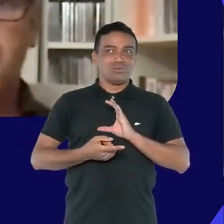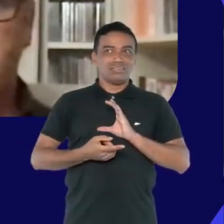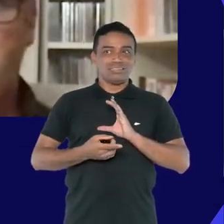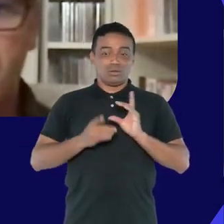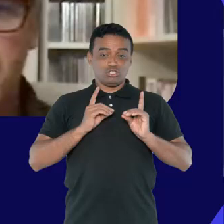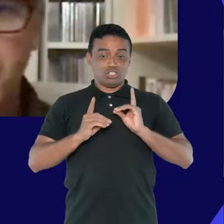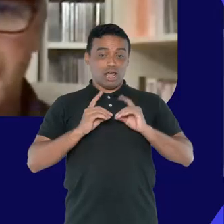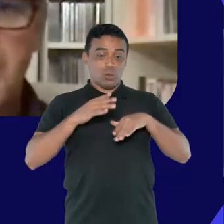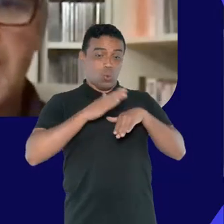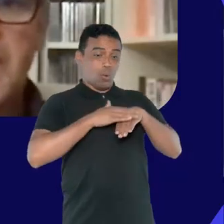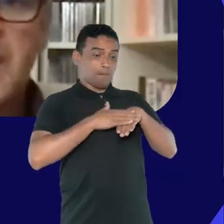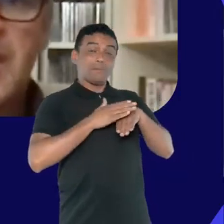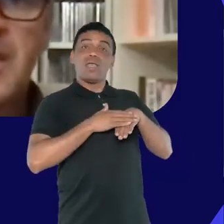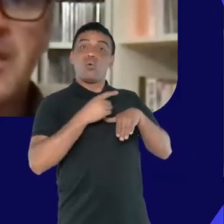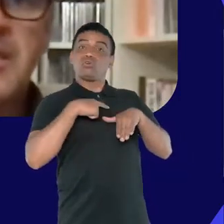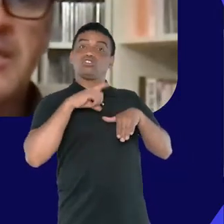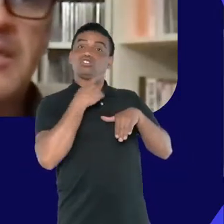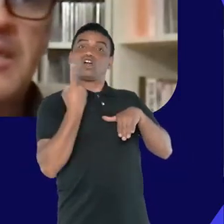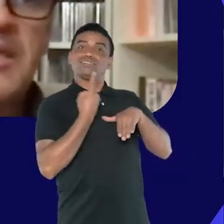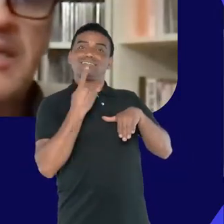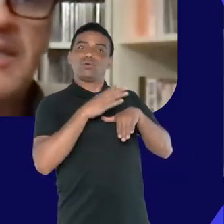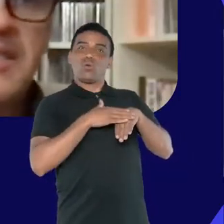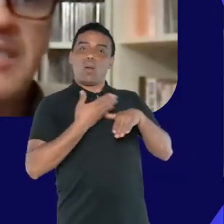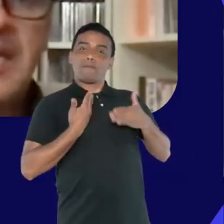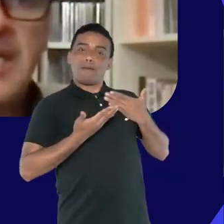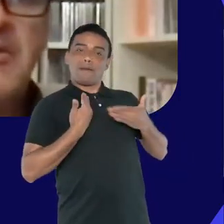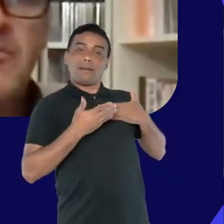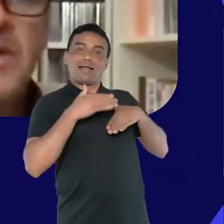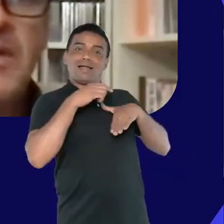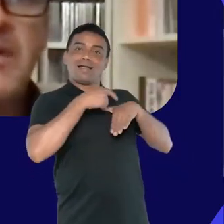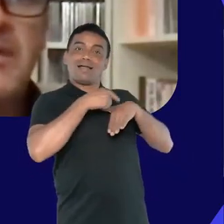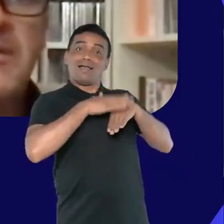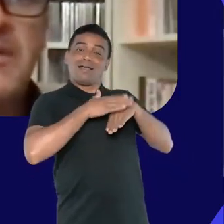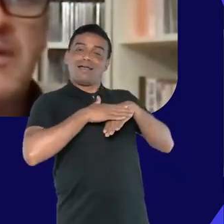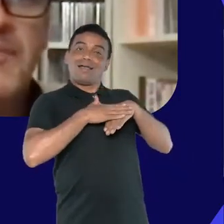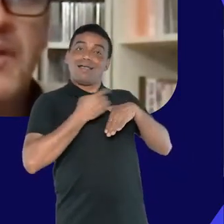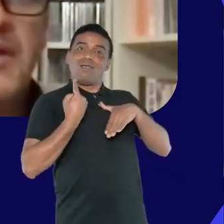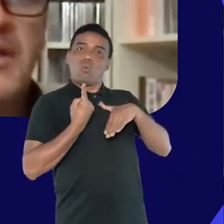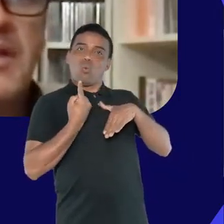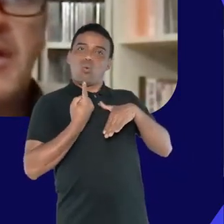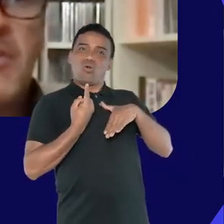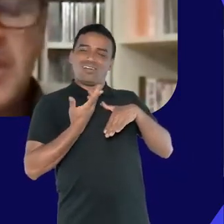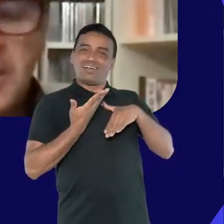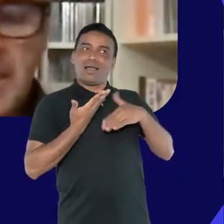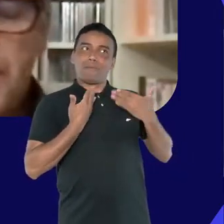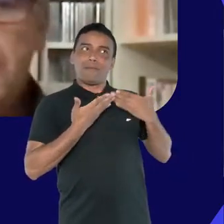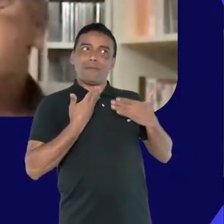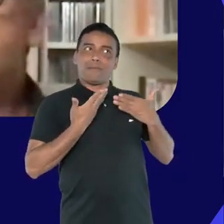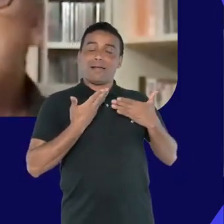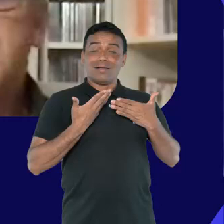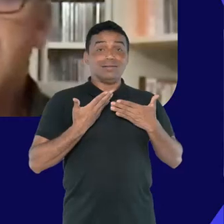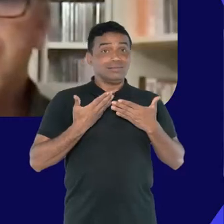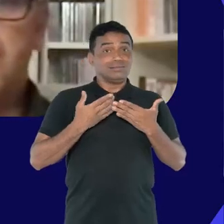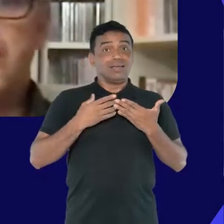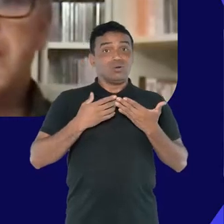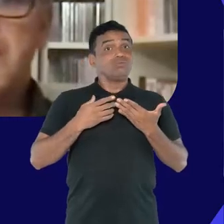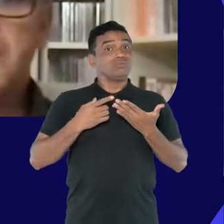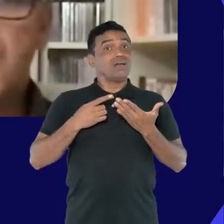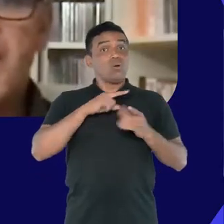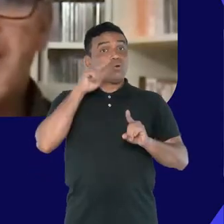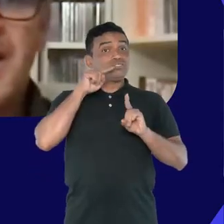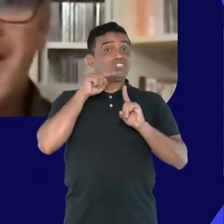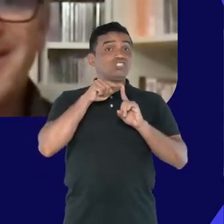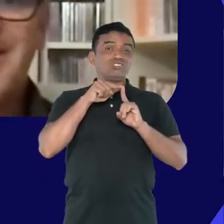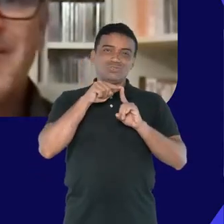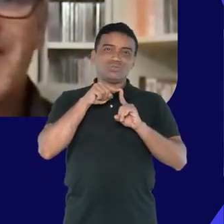diálogo comigo próprio, existe aí eu acho que isto é muito objetivo.